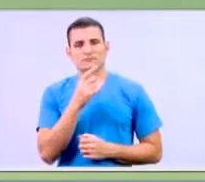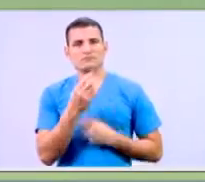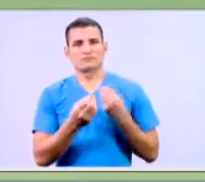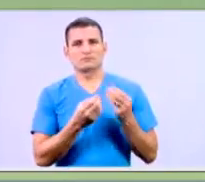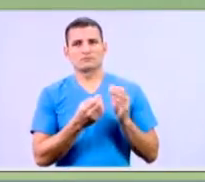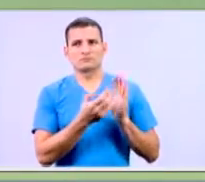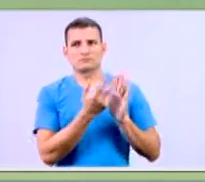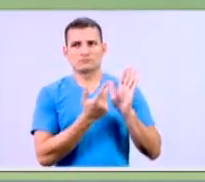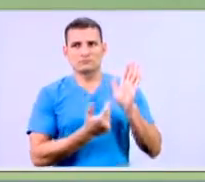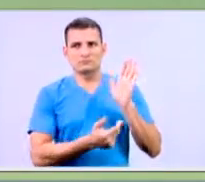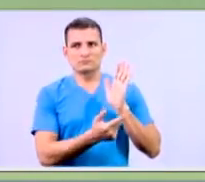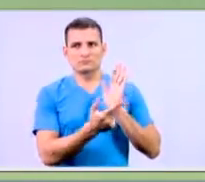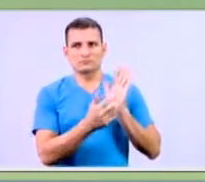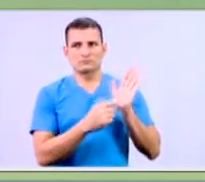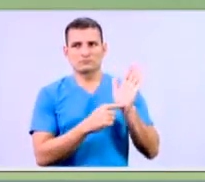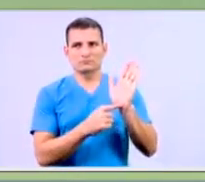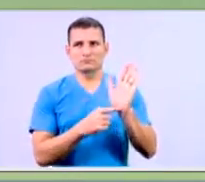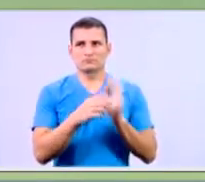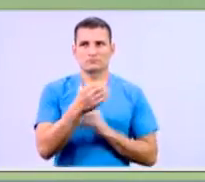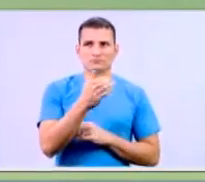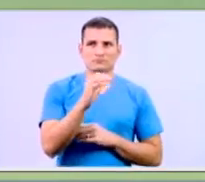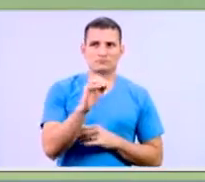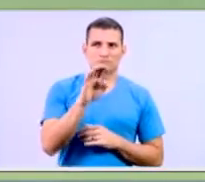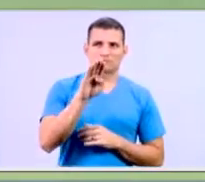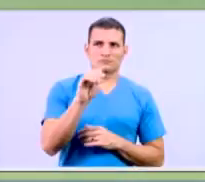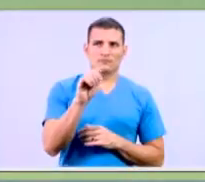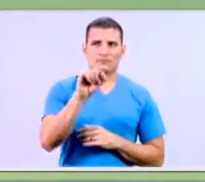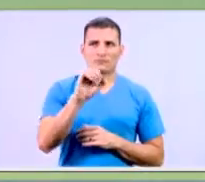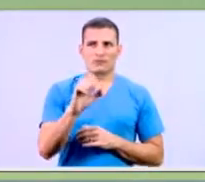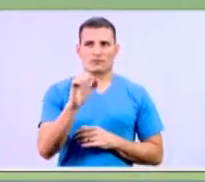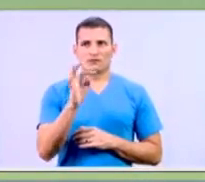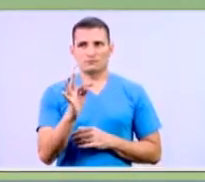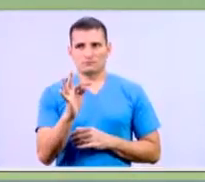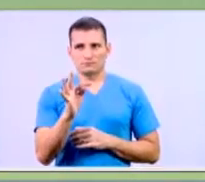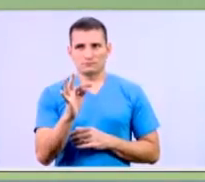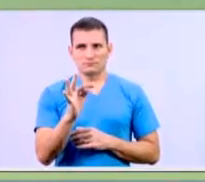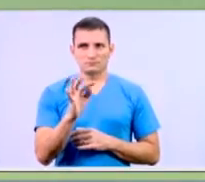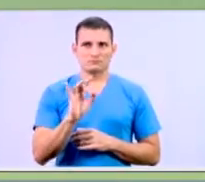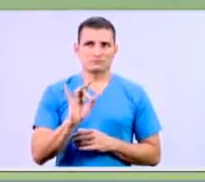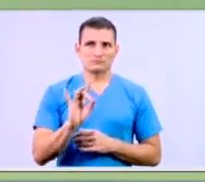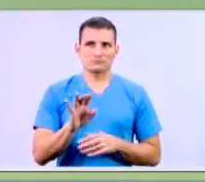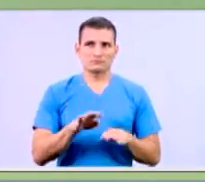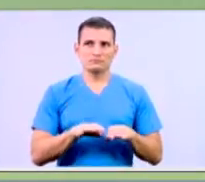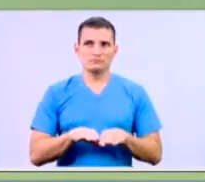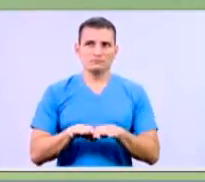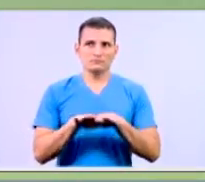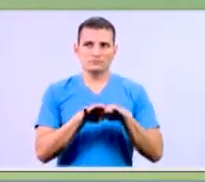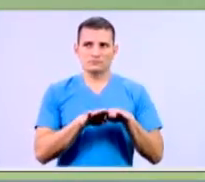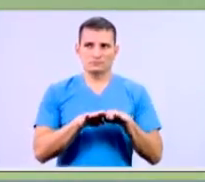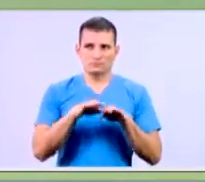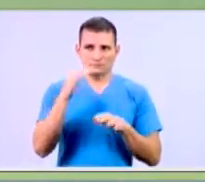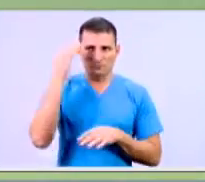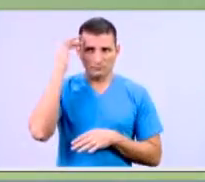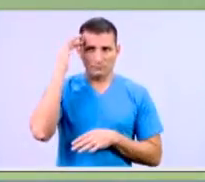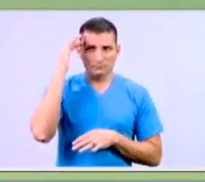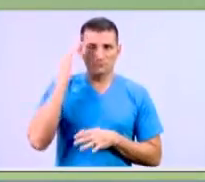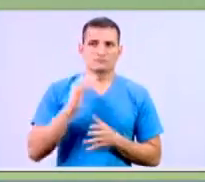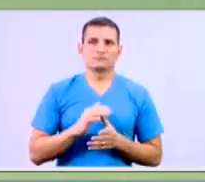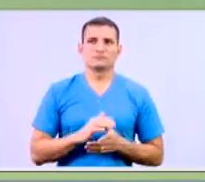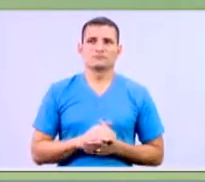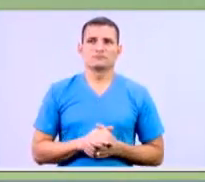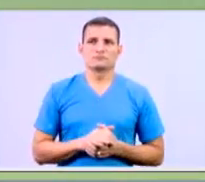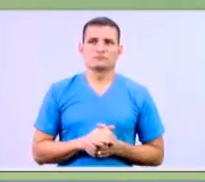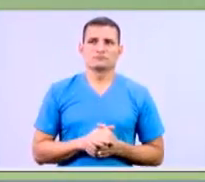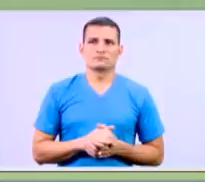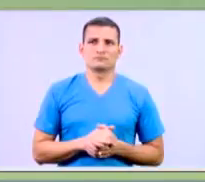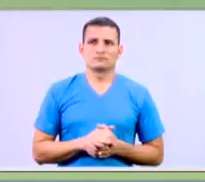aqui embaixo. Tipo, está escrito 10 base T. Só para a gente padronizar e entender aqui. Quando a gente está falando